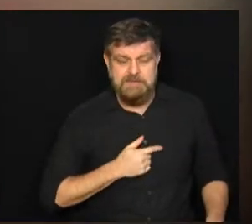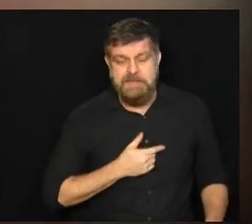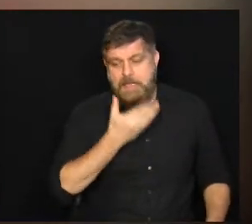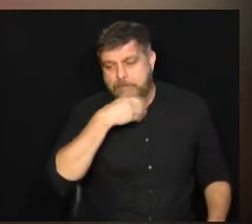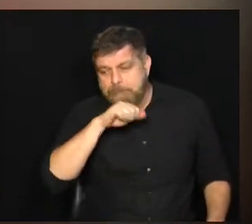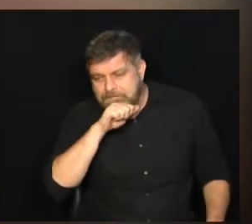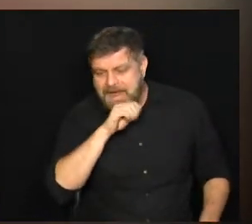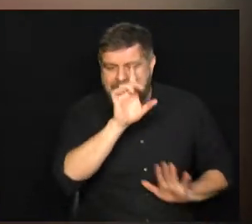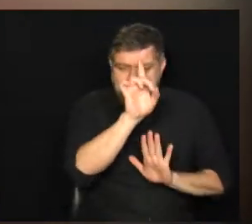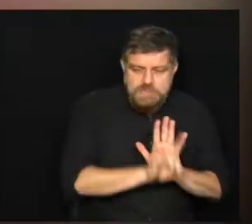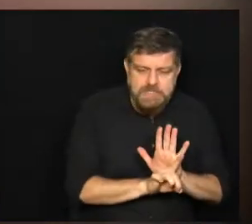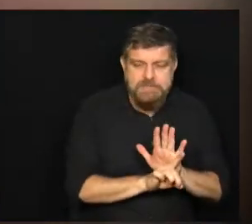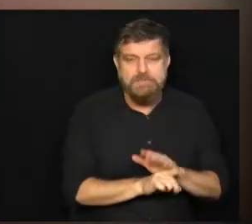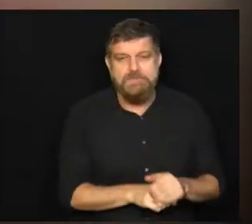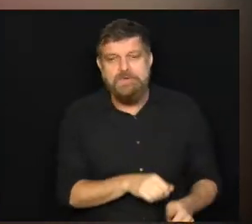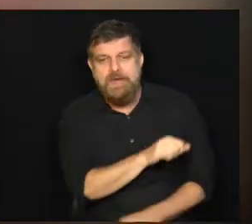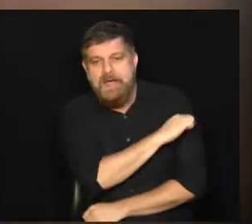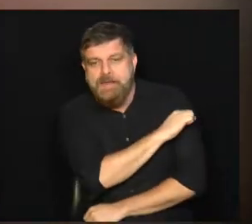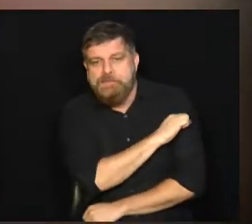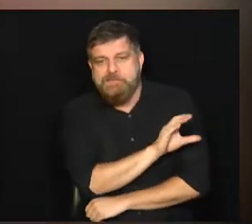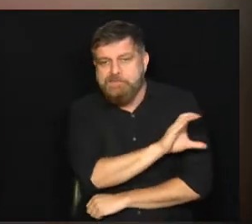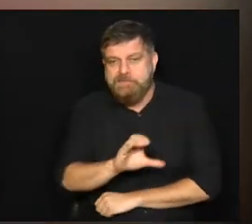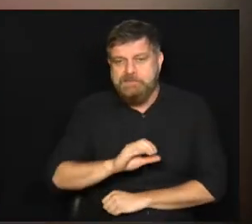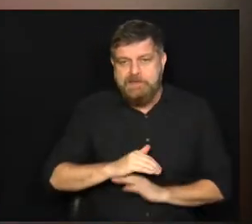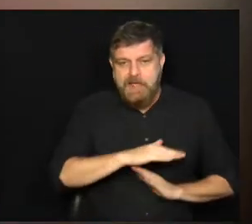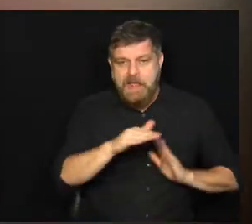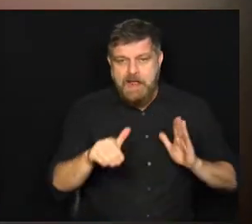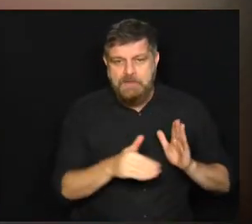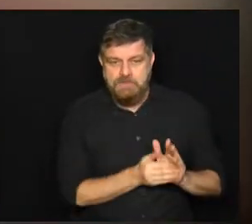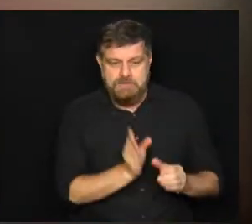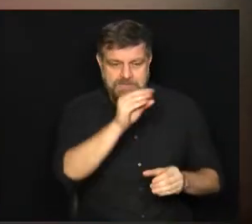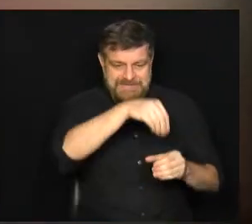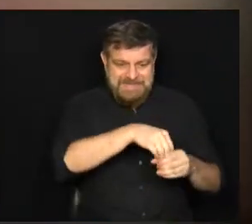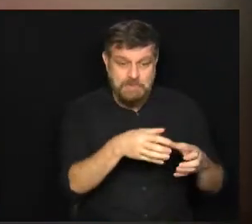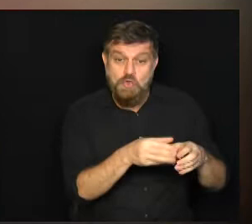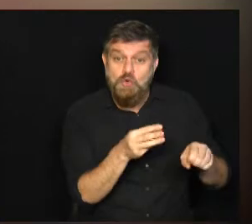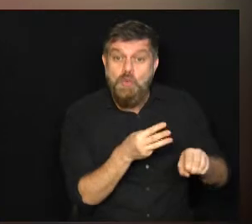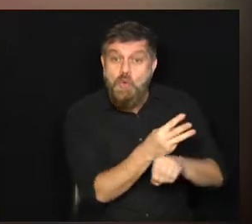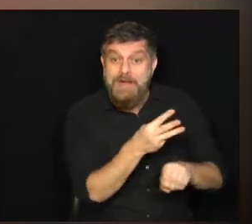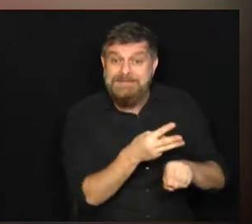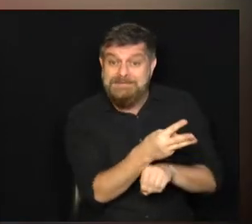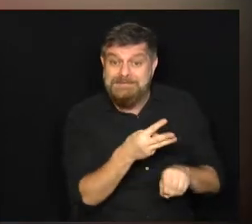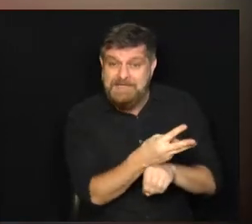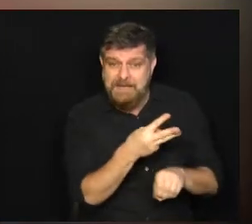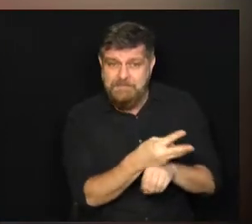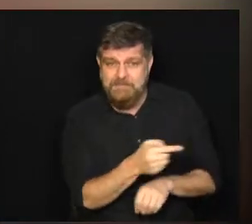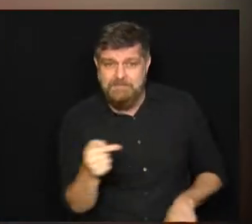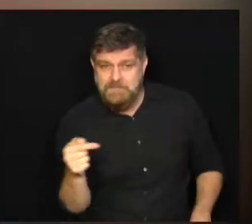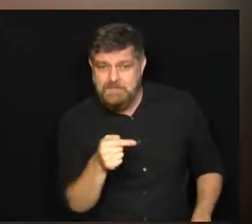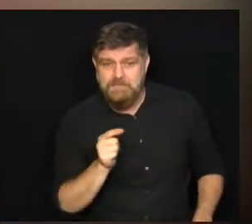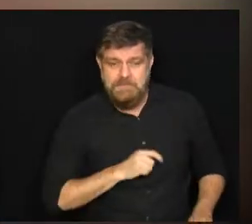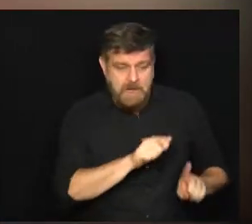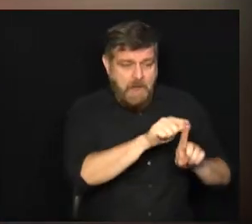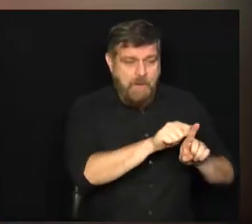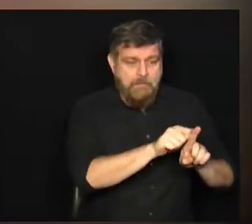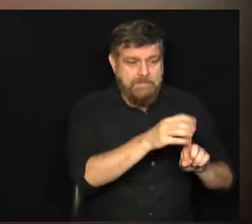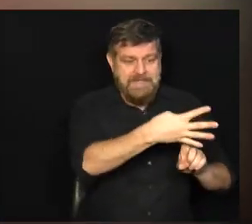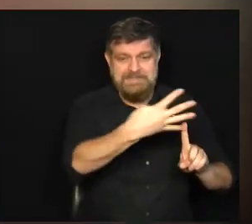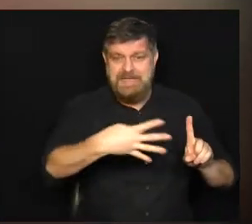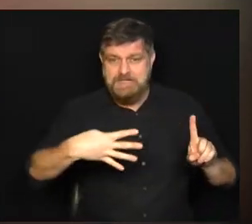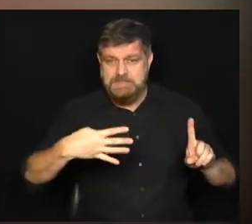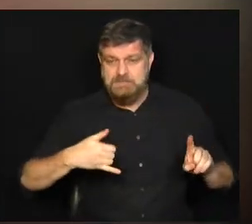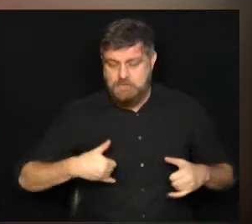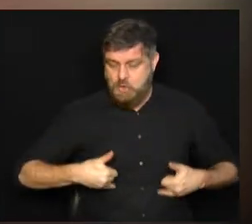alunos, diretora, coordenadora, enfim, todo mundo participa desse mesmo grupo, e por ser o mês do orgulho, ele sugeriu